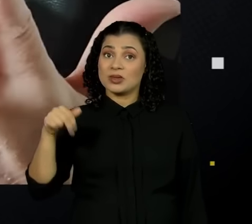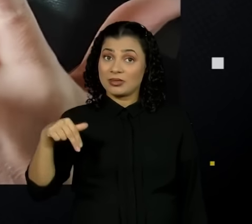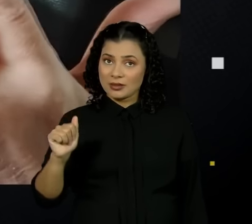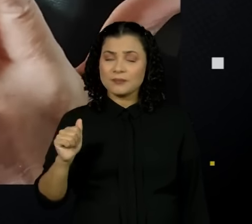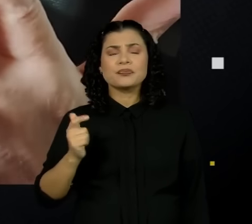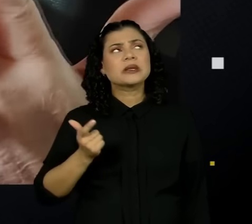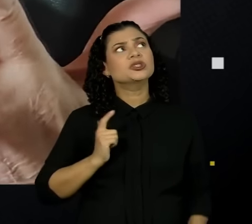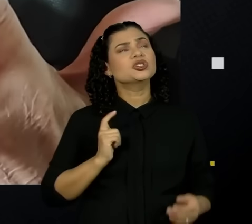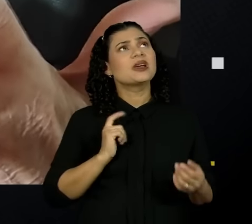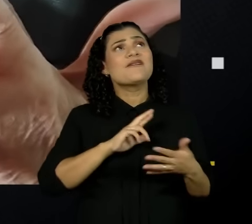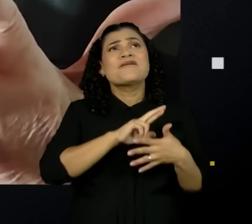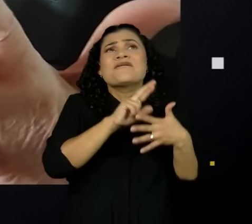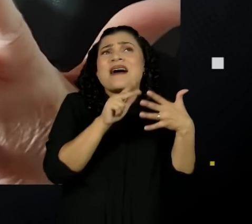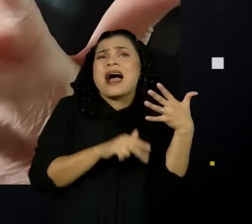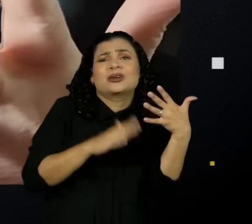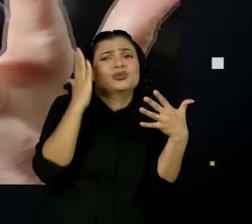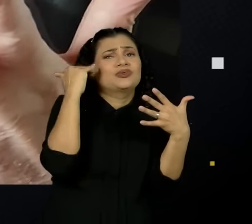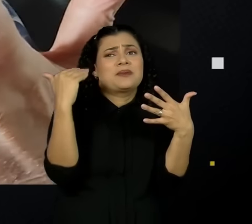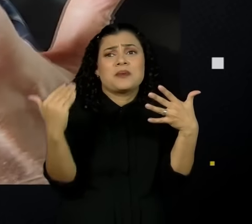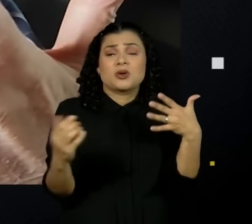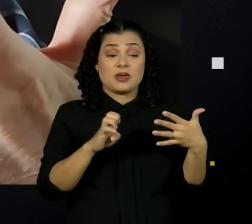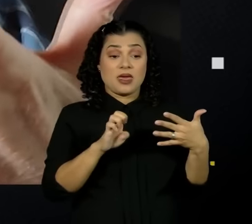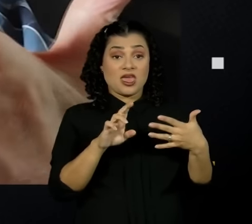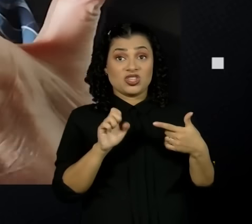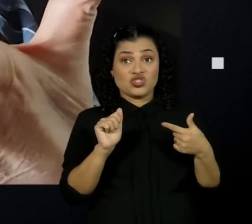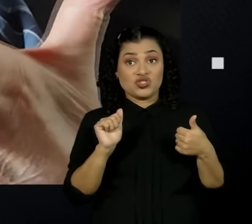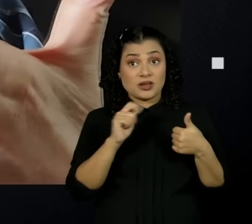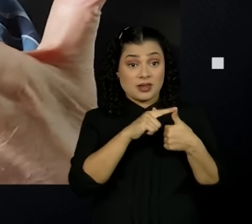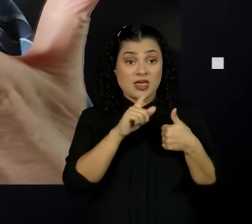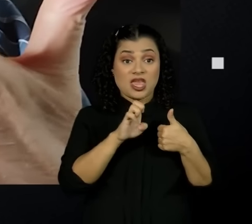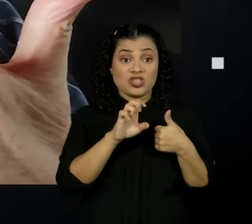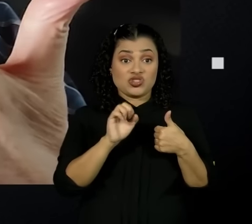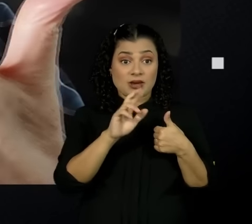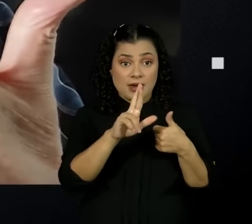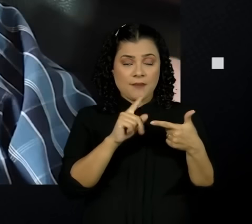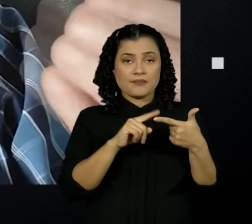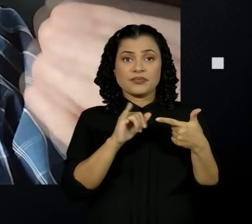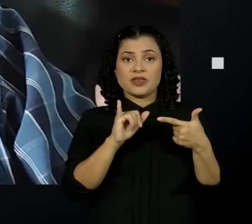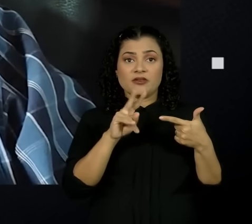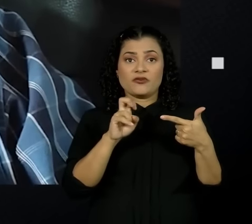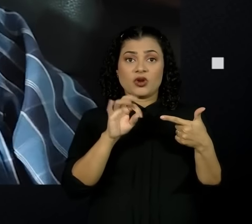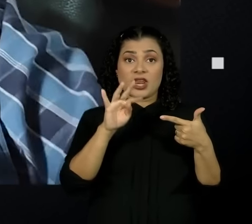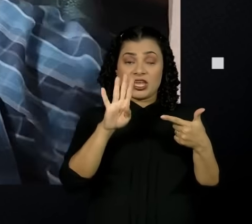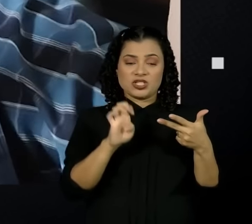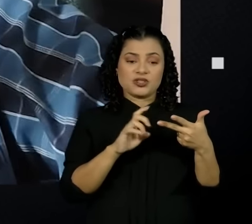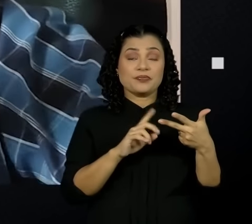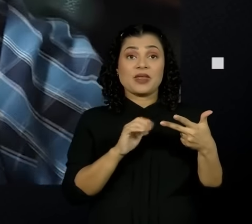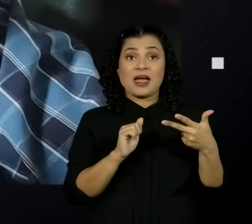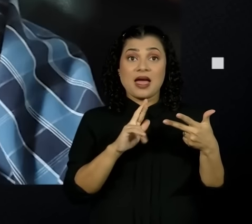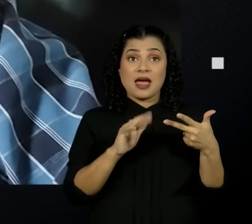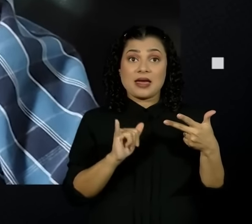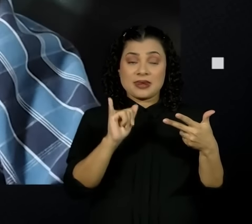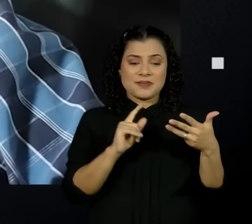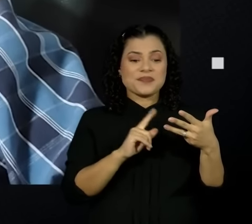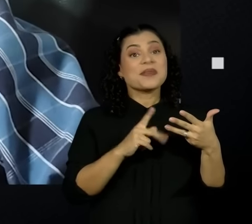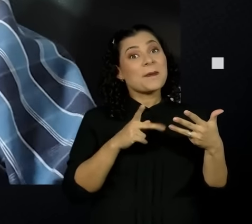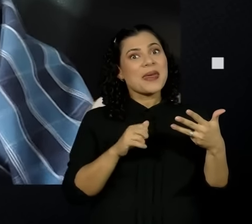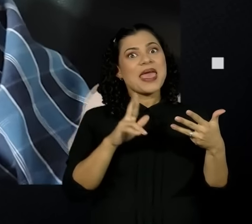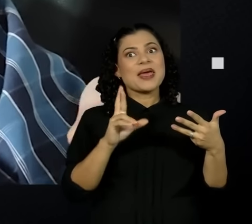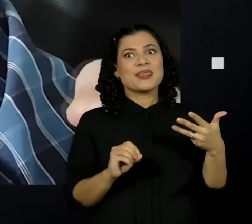exemplo, o Edgar Franco, a Ivonete Vieira, Ari Toledo e